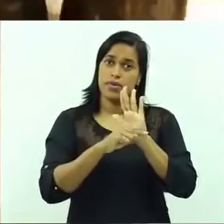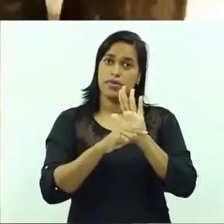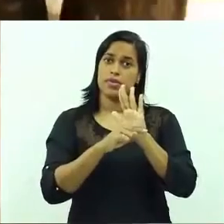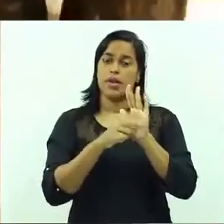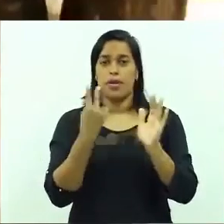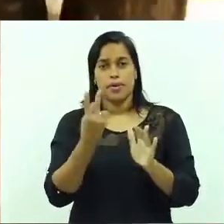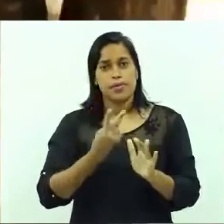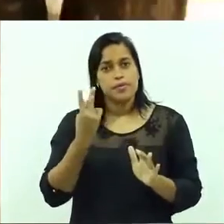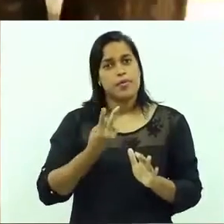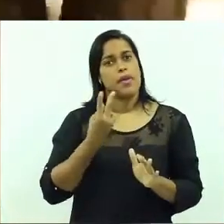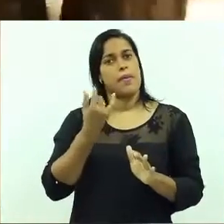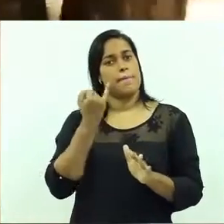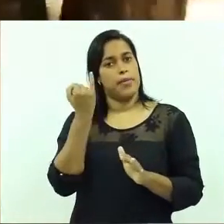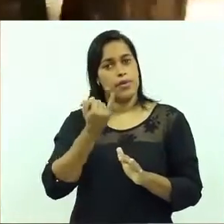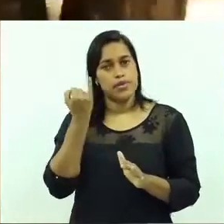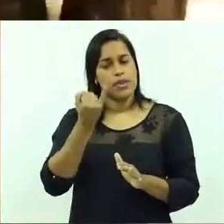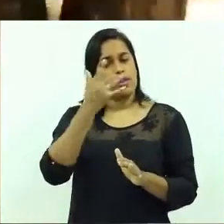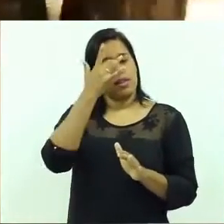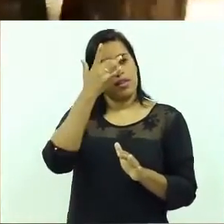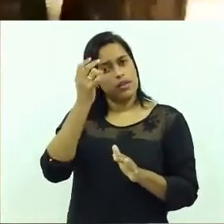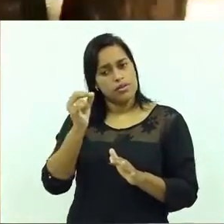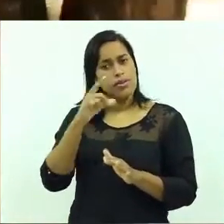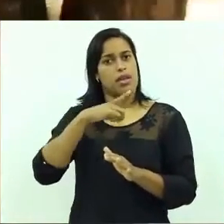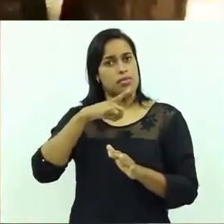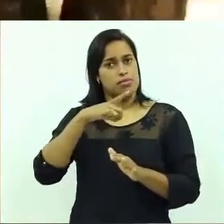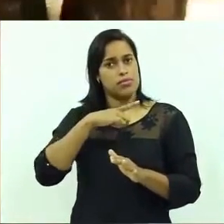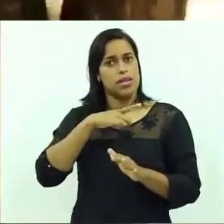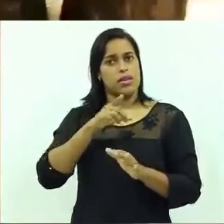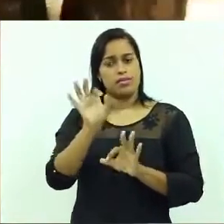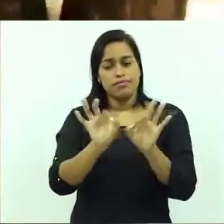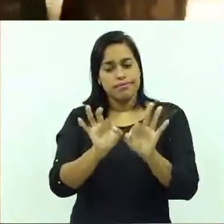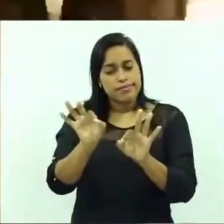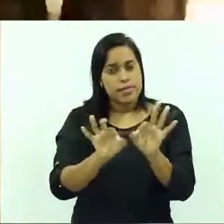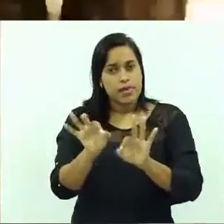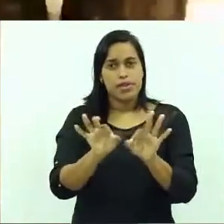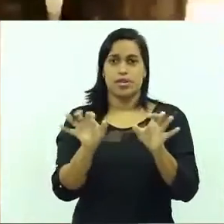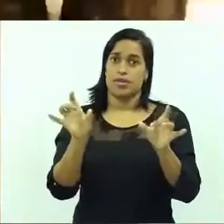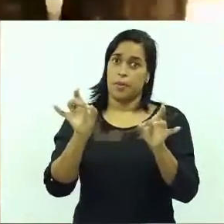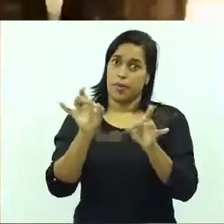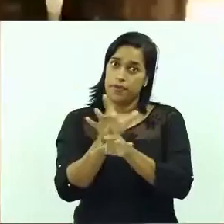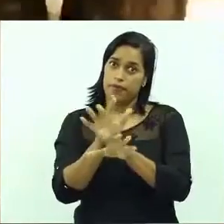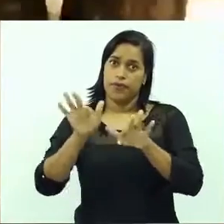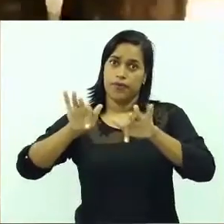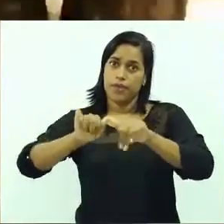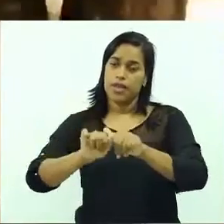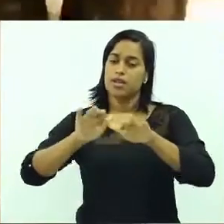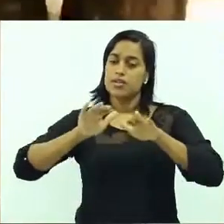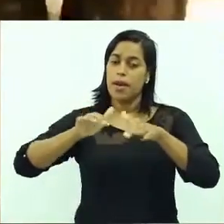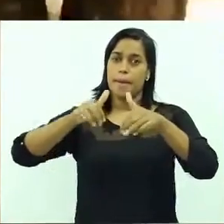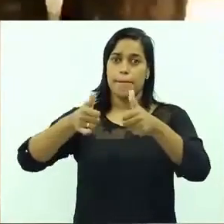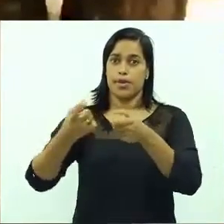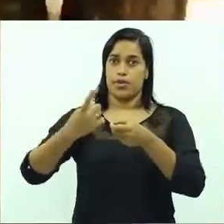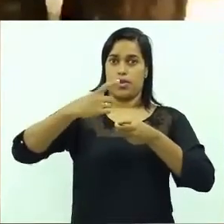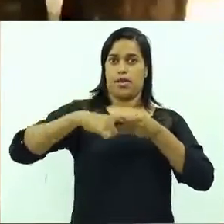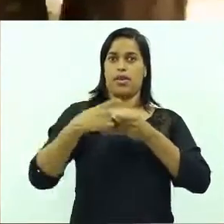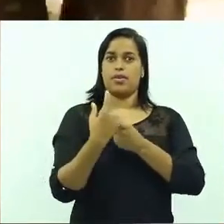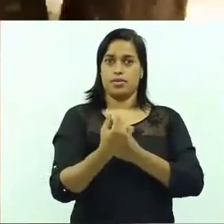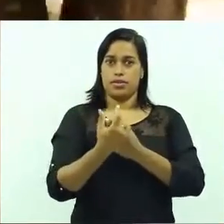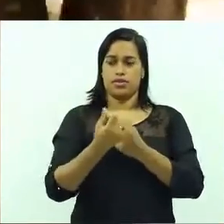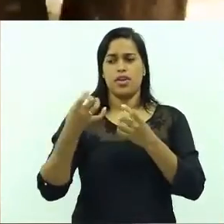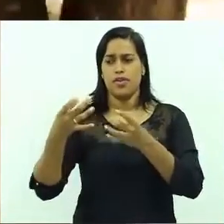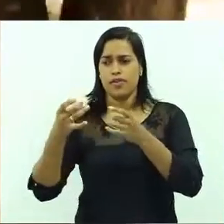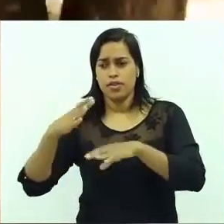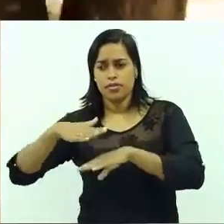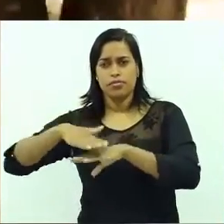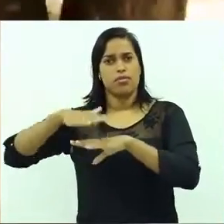Vale a pena você levar adiante essa ideia, tem acabamento para fazer, ou seja, você precisa melhorar a taxa de retorno. Se precisa, como é que você vai fazer? É vendendo